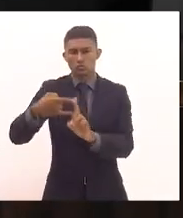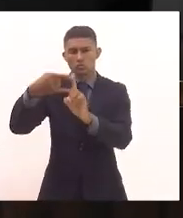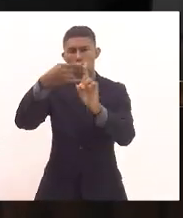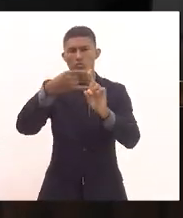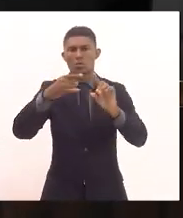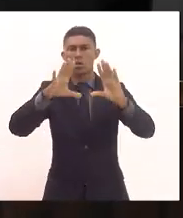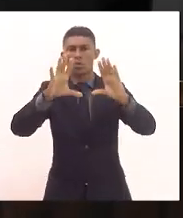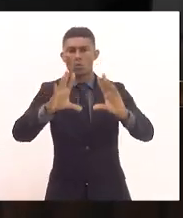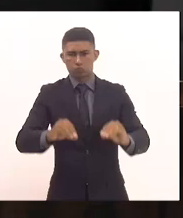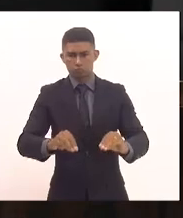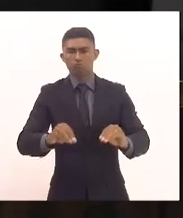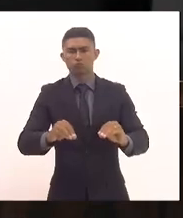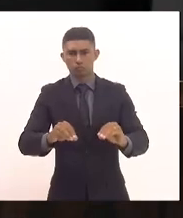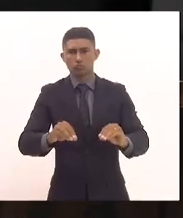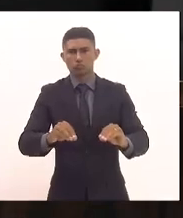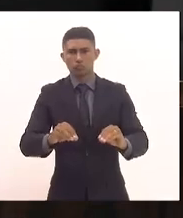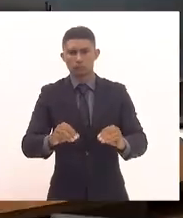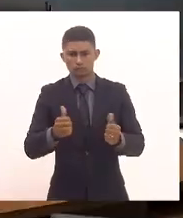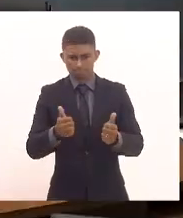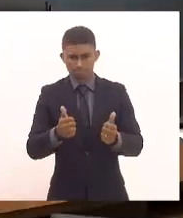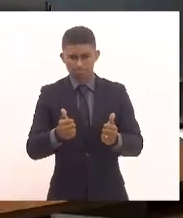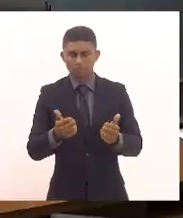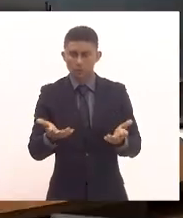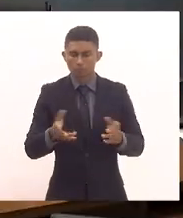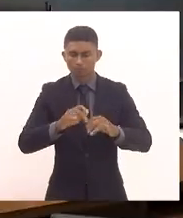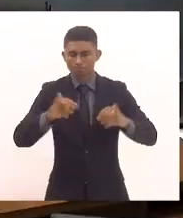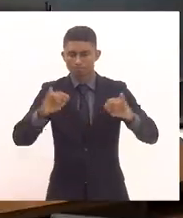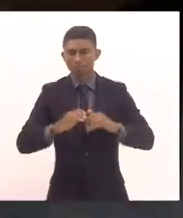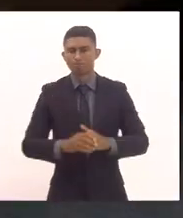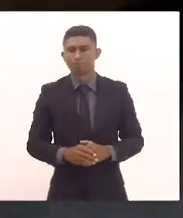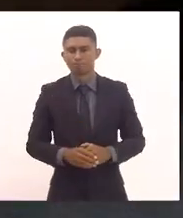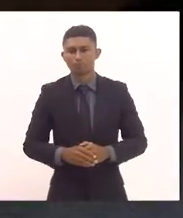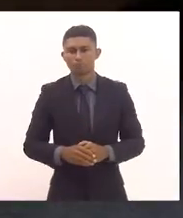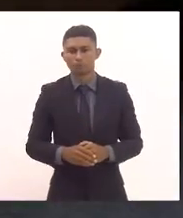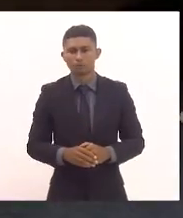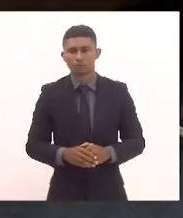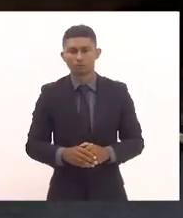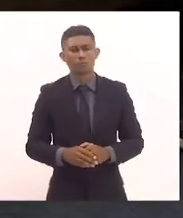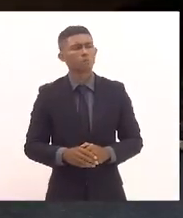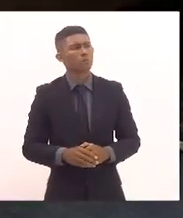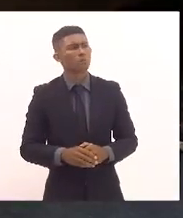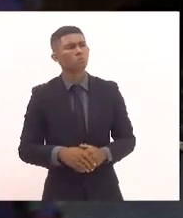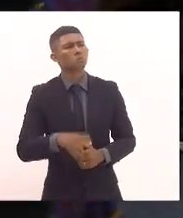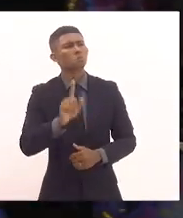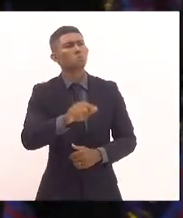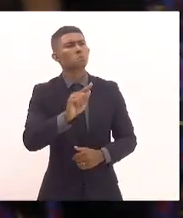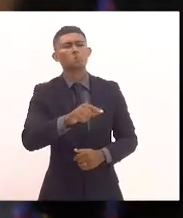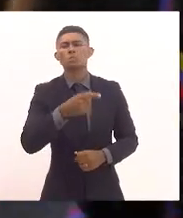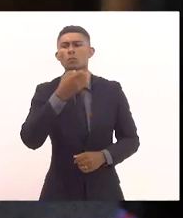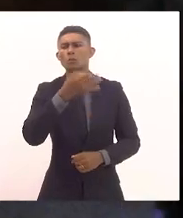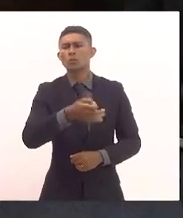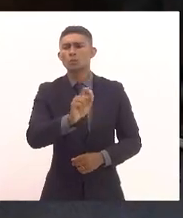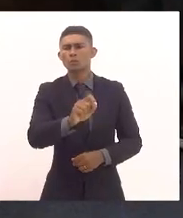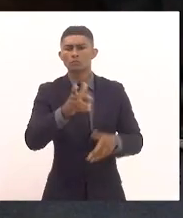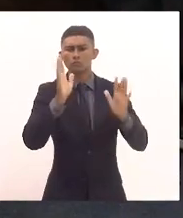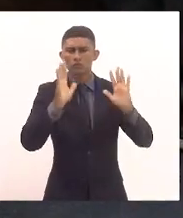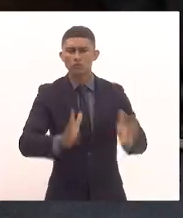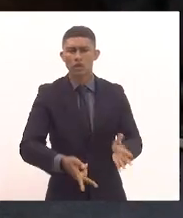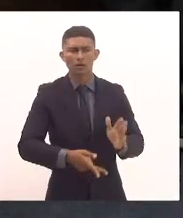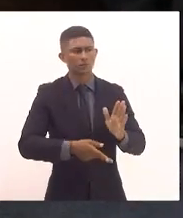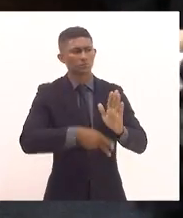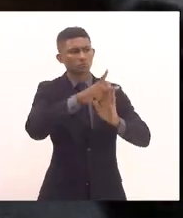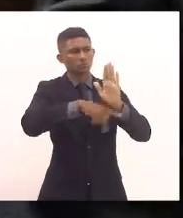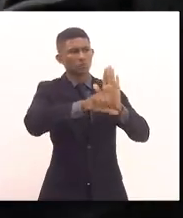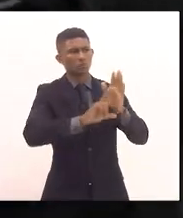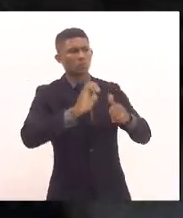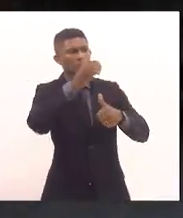ar momentaneamente. Senhor presidente, qual é o parecer? Já houve o substitutivo, forma